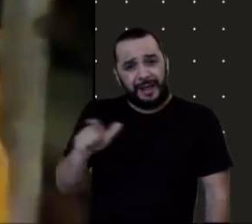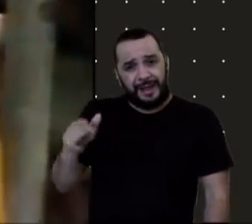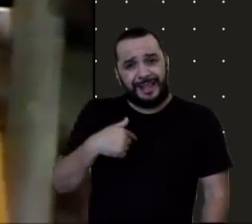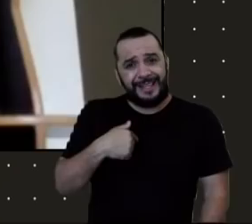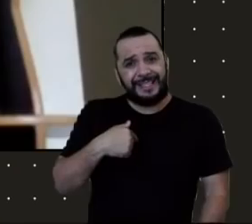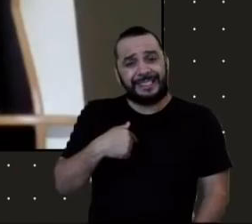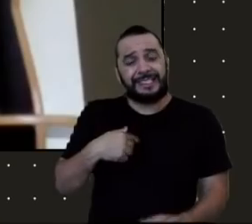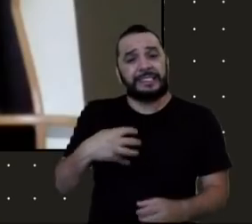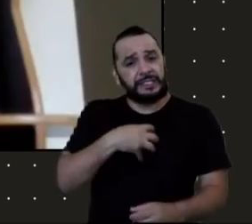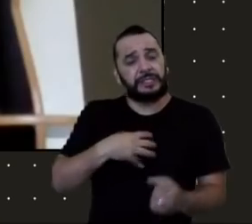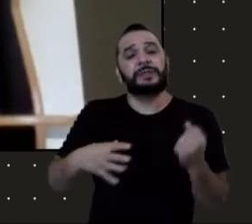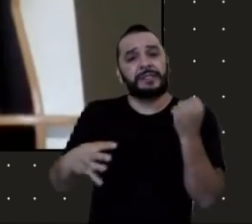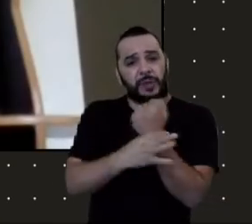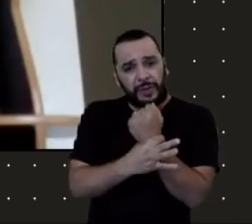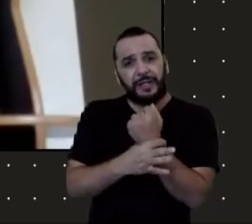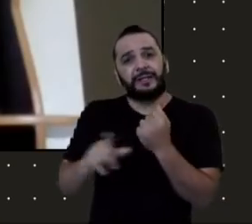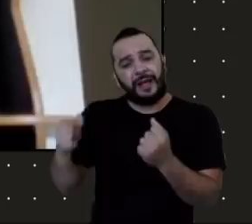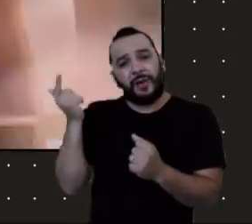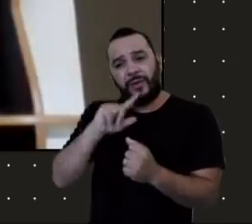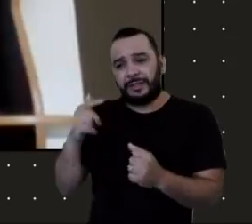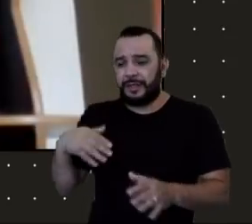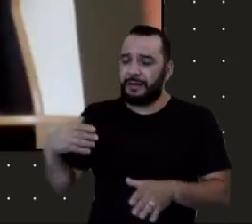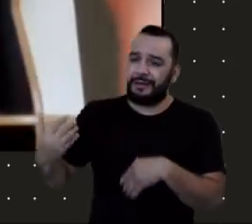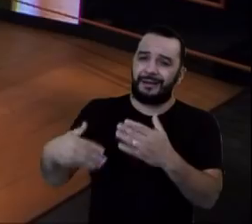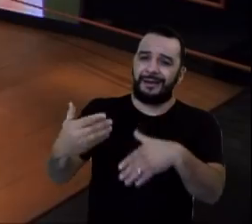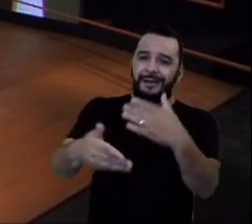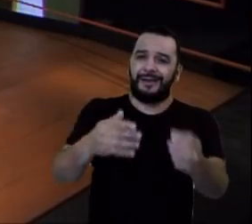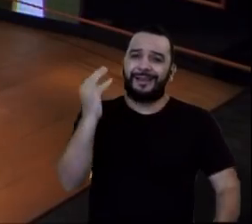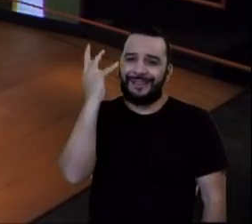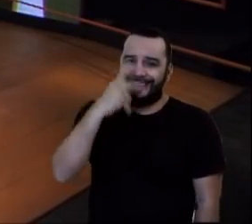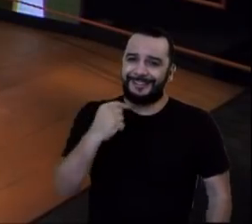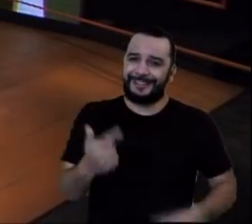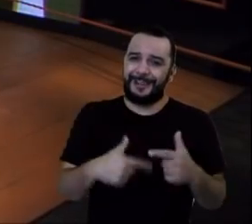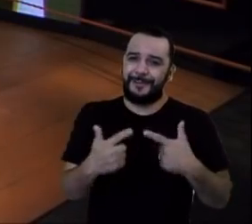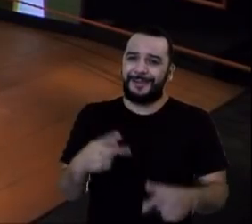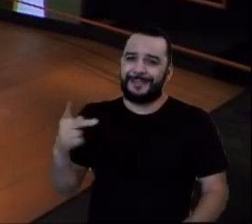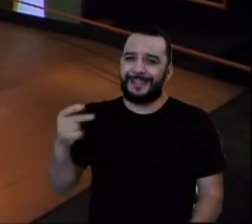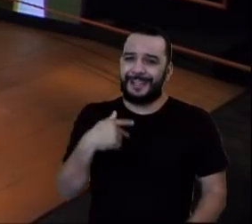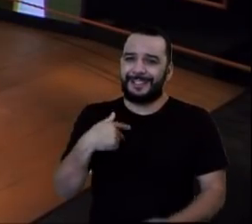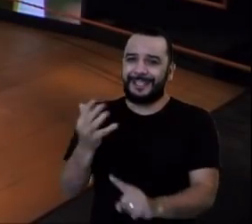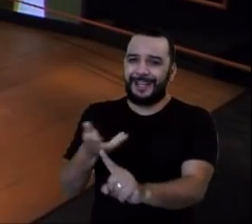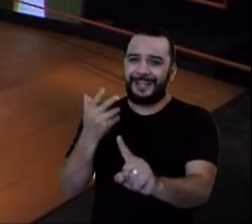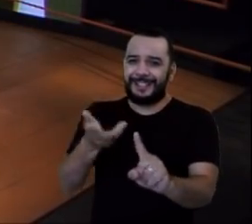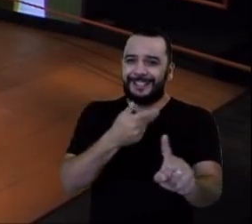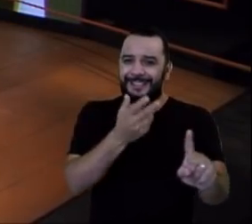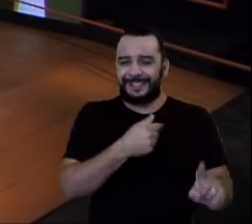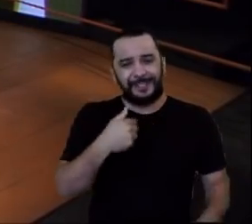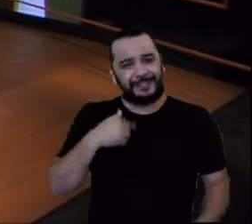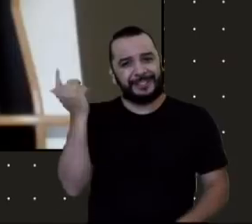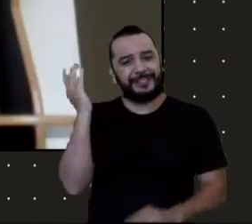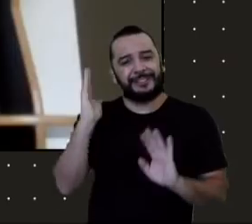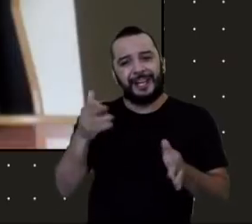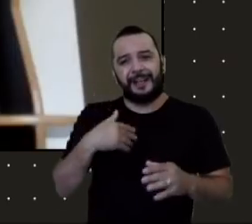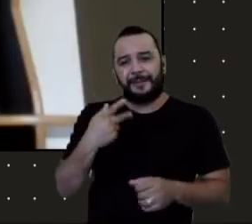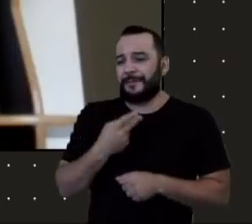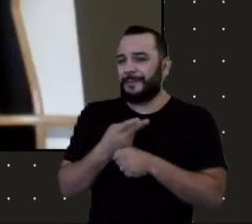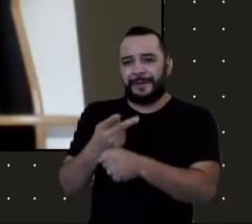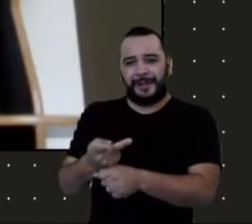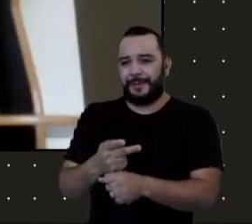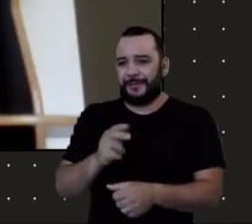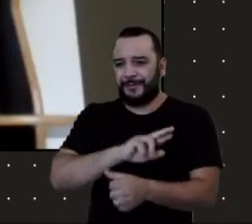me sentiu segurança na minha parte também, e aí mergulhou lindamente no trabalho dela, conquistou todos os prêmios. Ela fez um